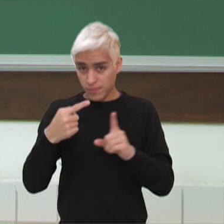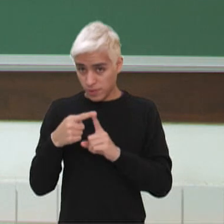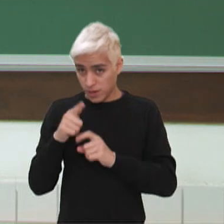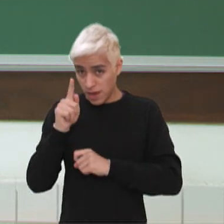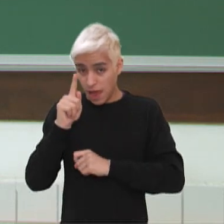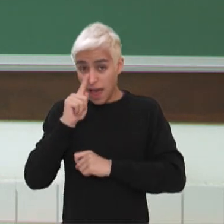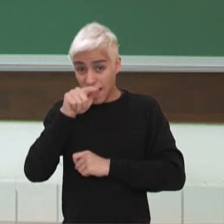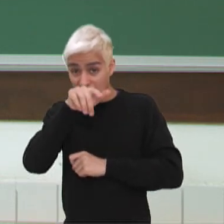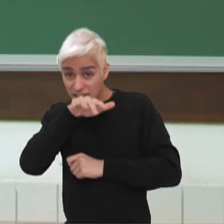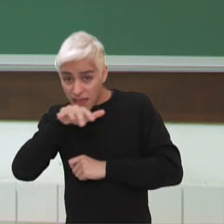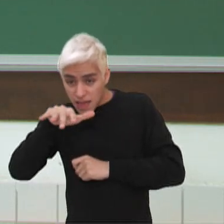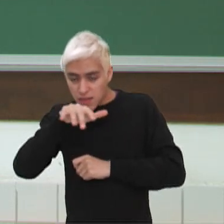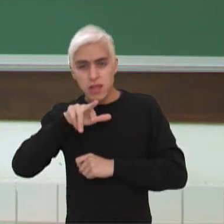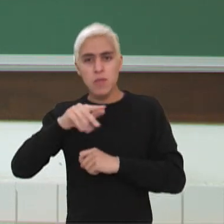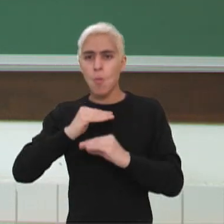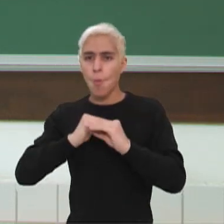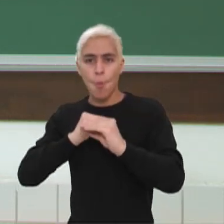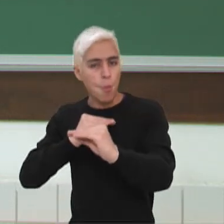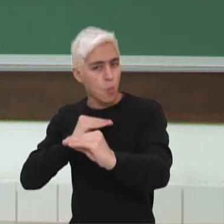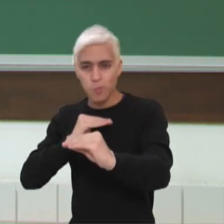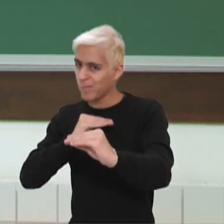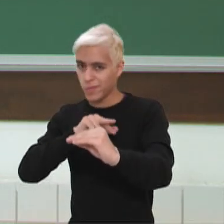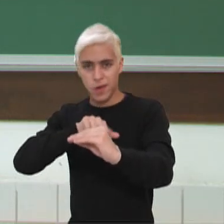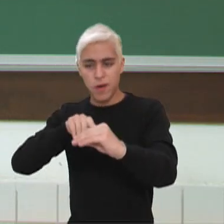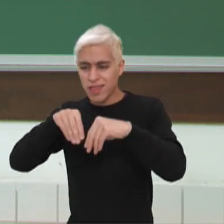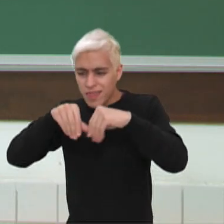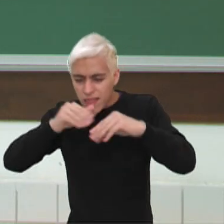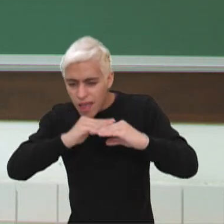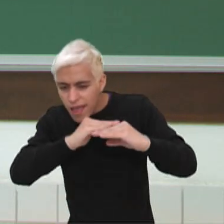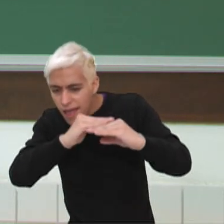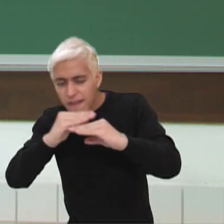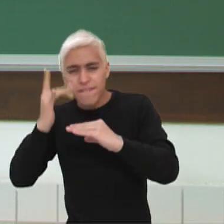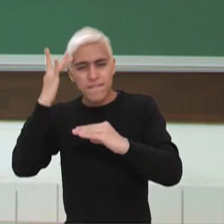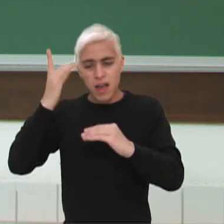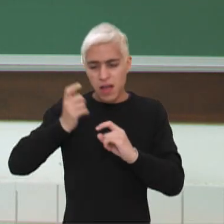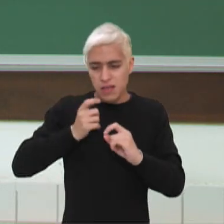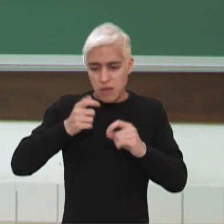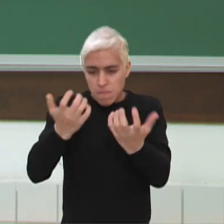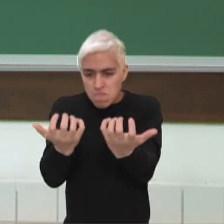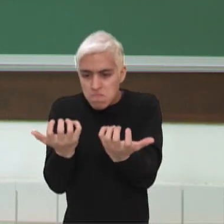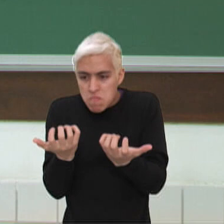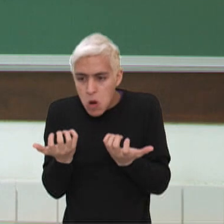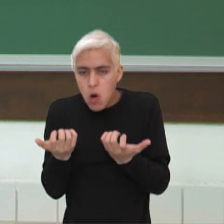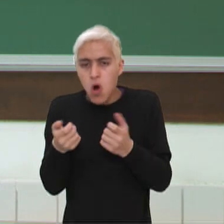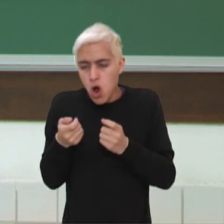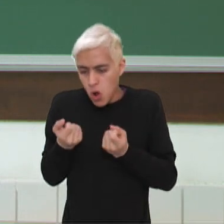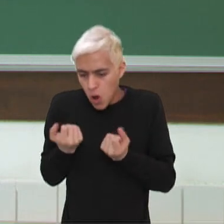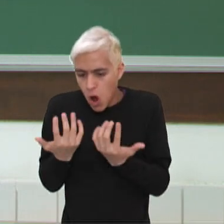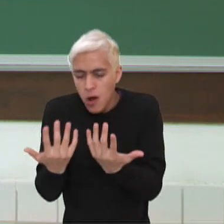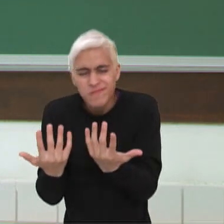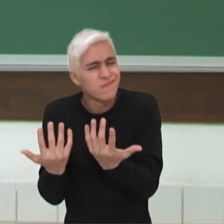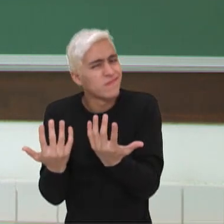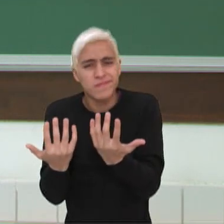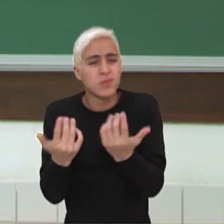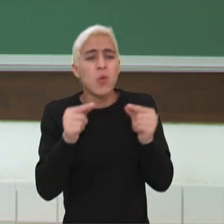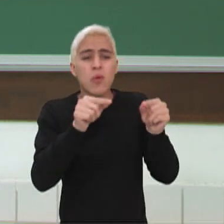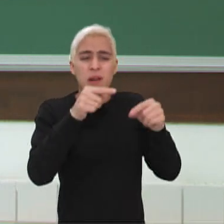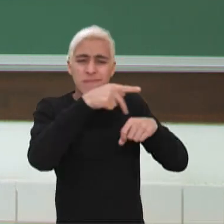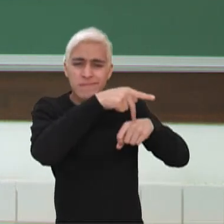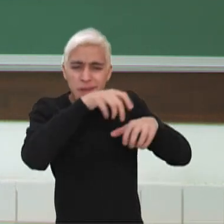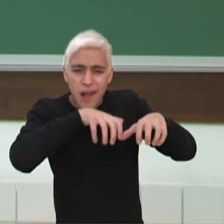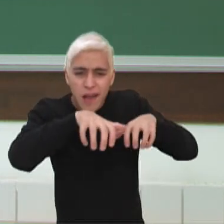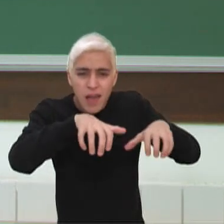região da Grécia, não é uma região de planícies, não é uma região muito fácil para a agricultura, é uma região mais montanhosa, mais